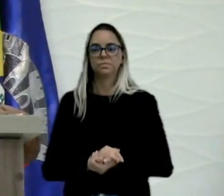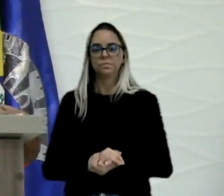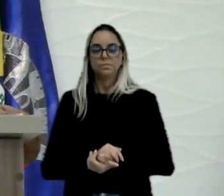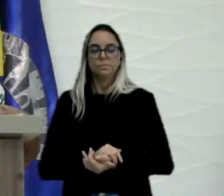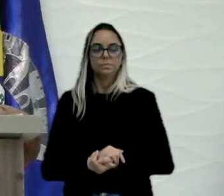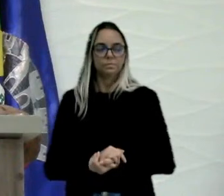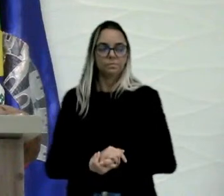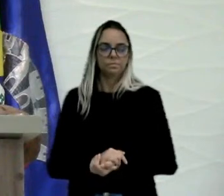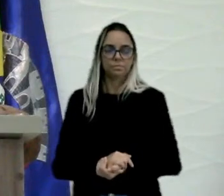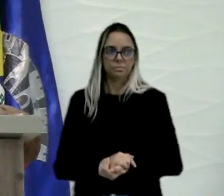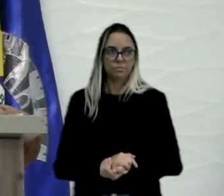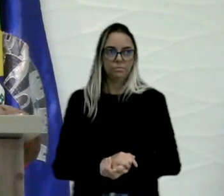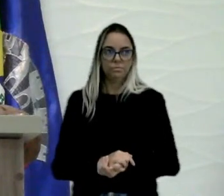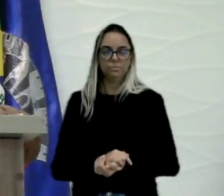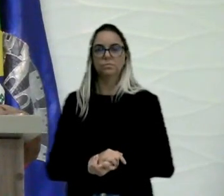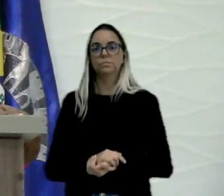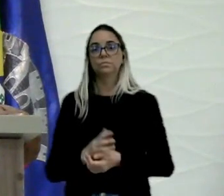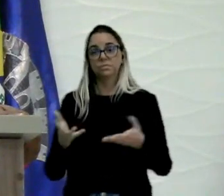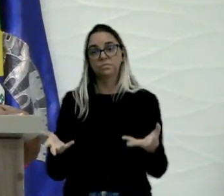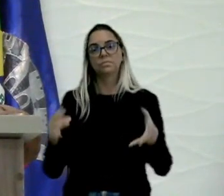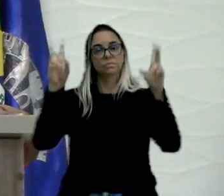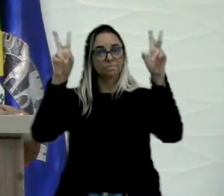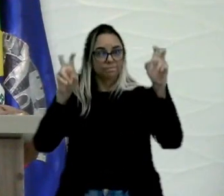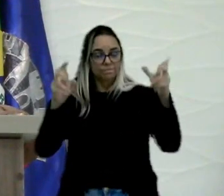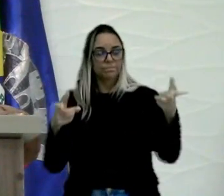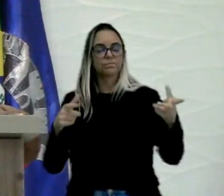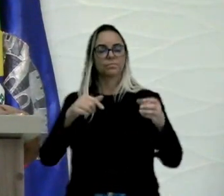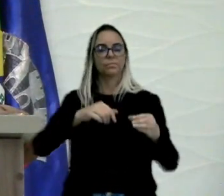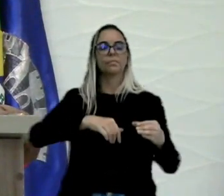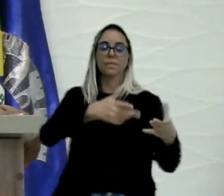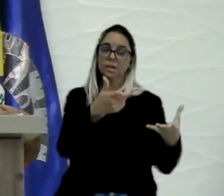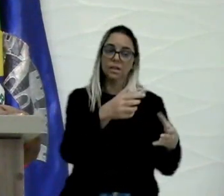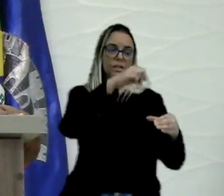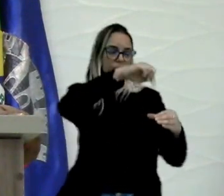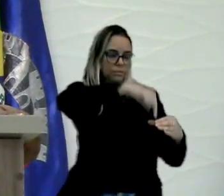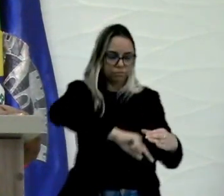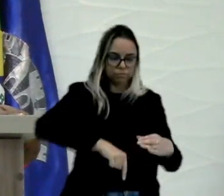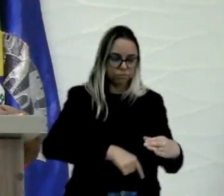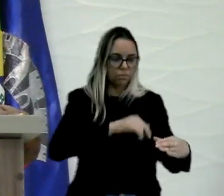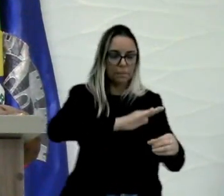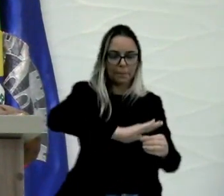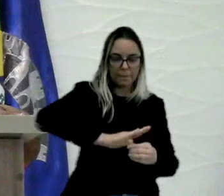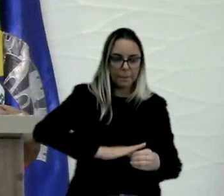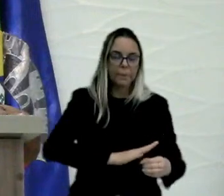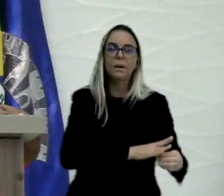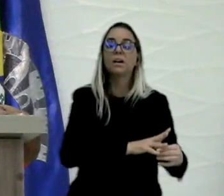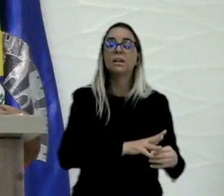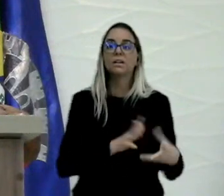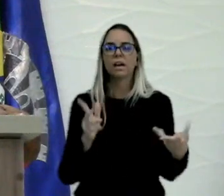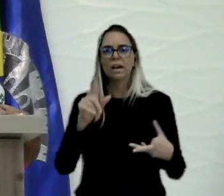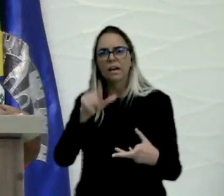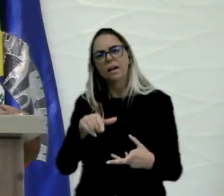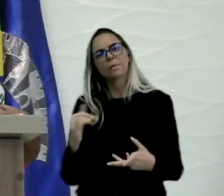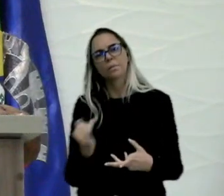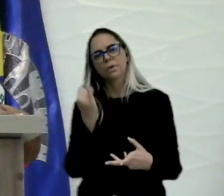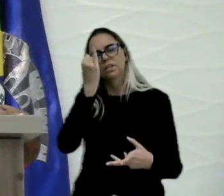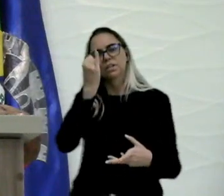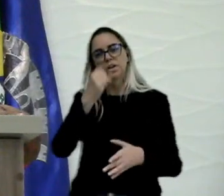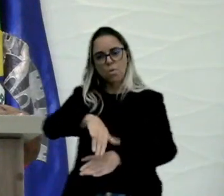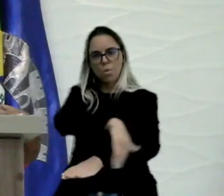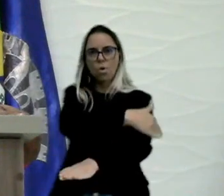questão de tapa buraco é importante quando um calçamento